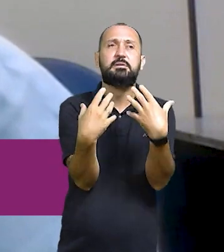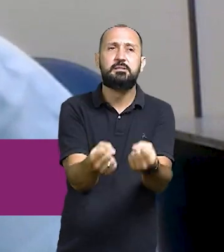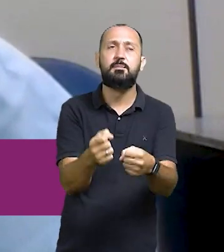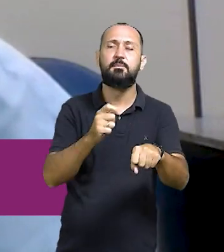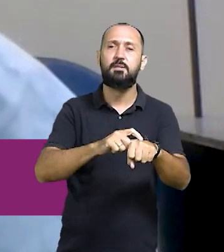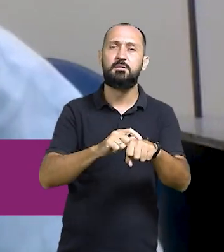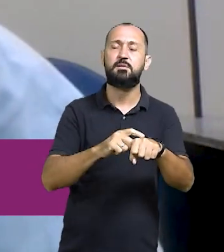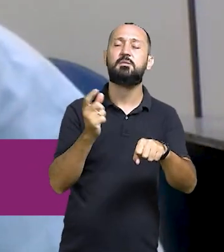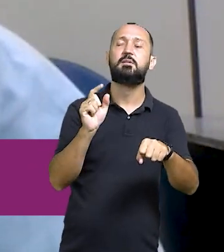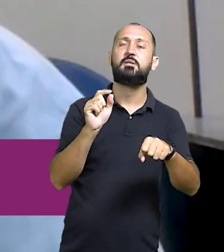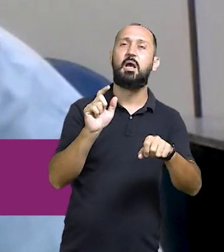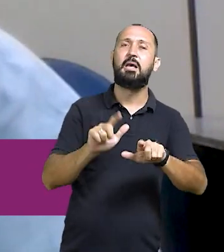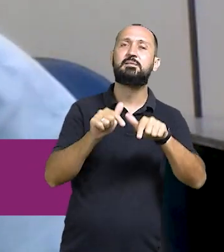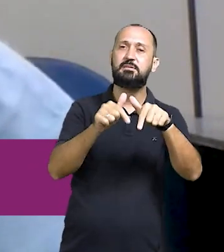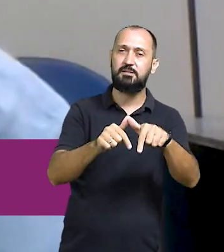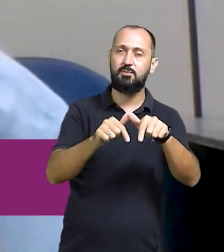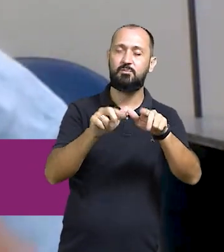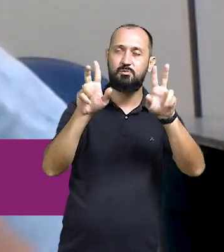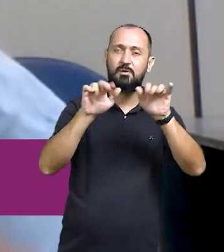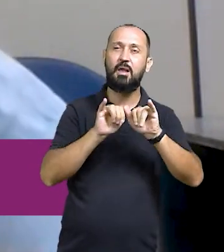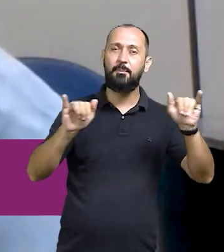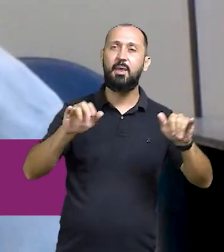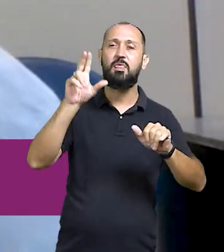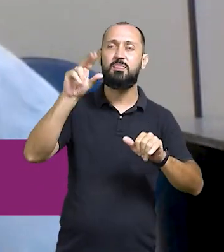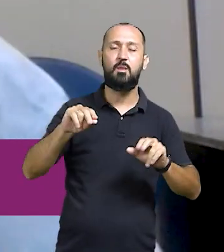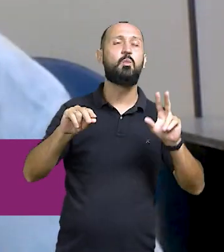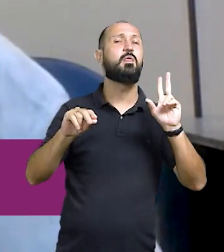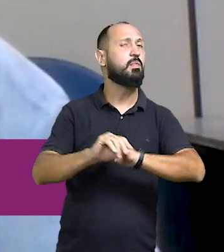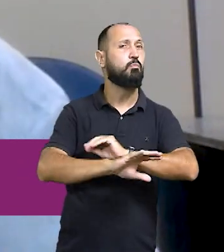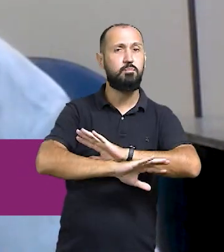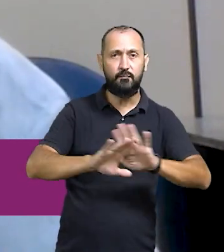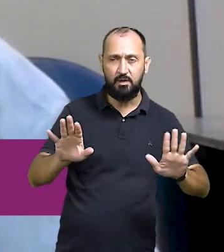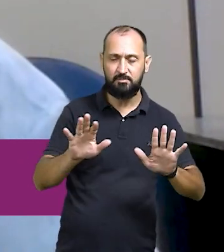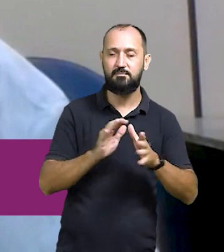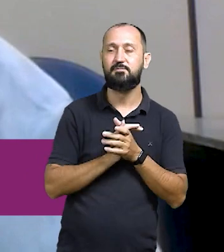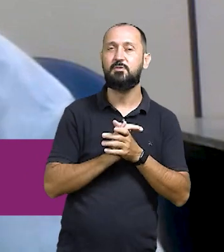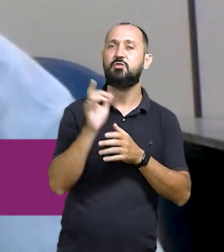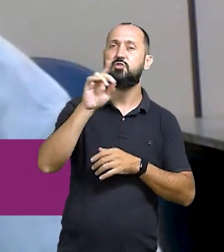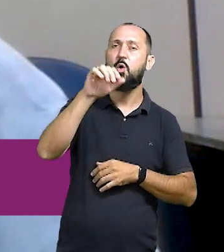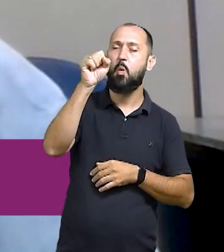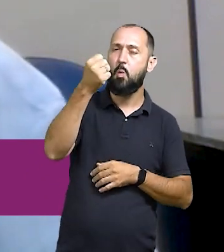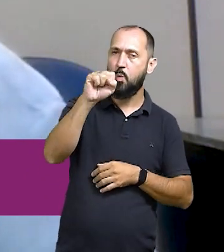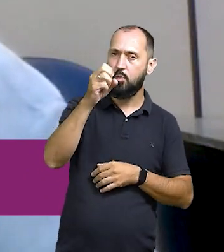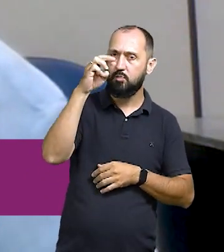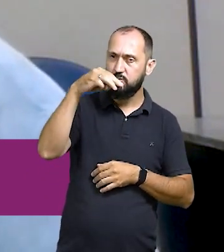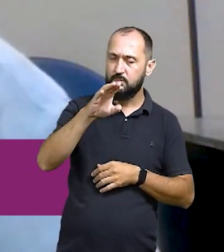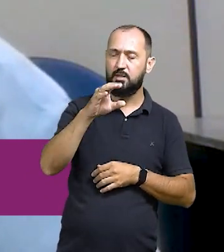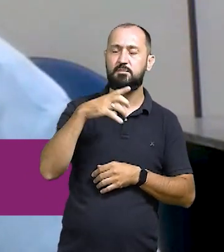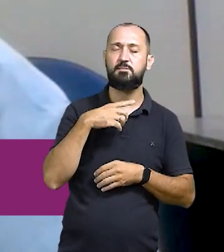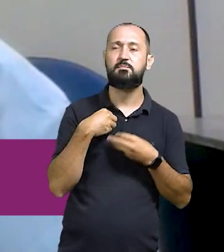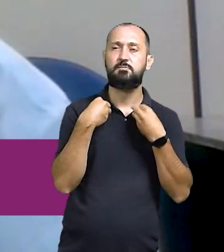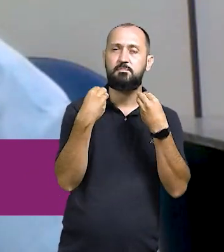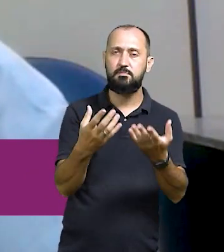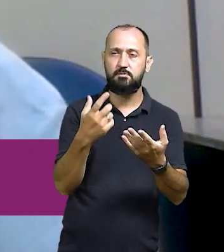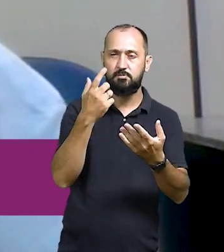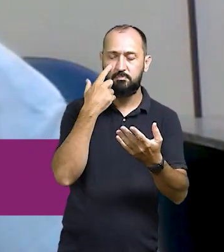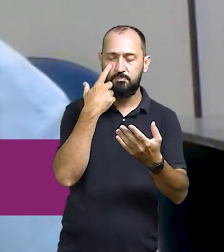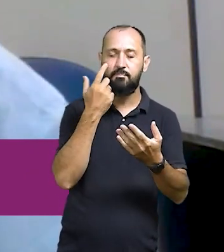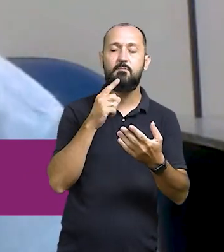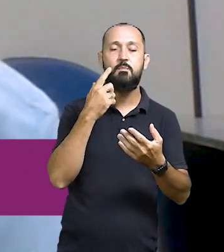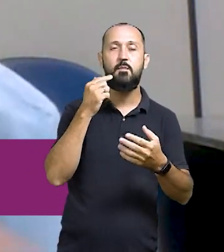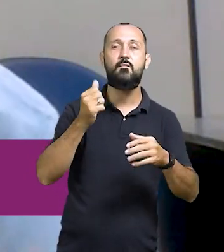Ali é divulgado, né, promovido uma série de conteúdos de todas as nossas subsecretarias, e a gente precisa